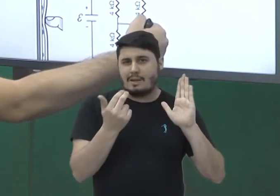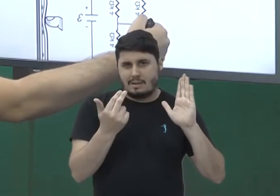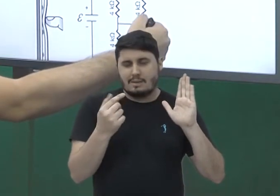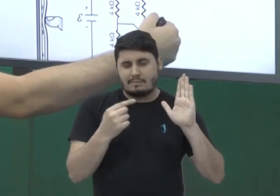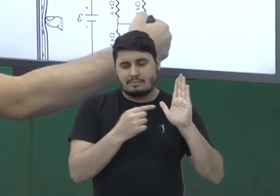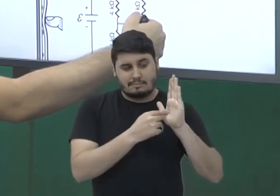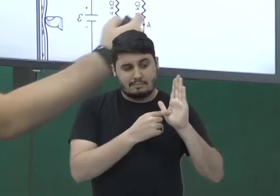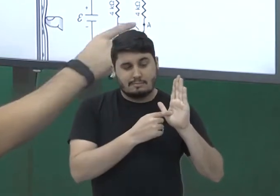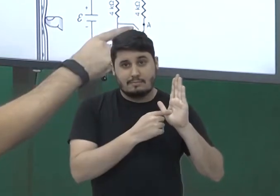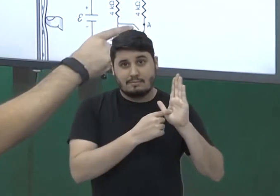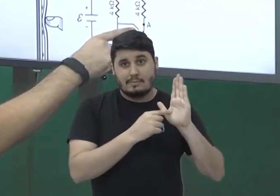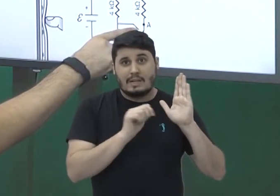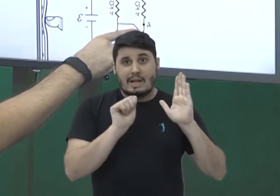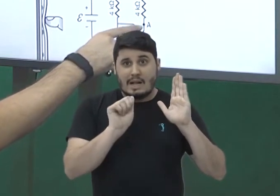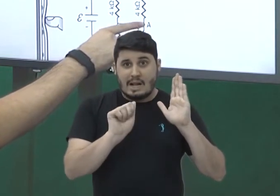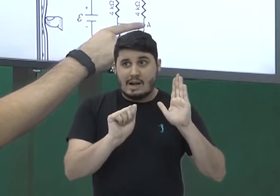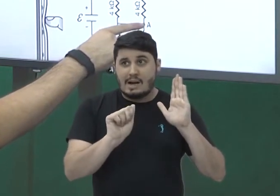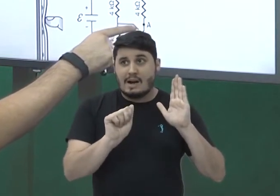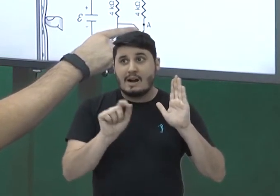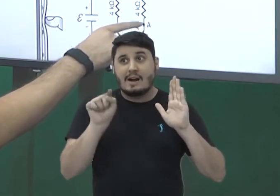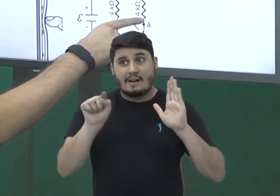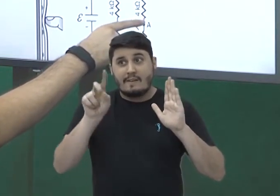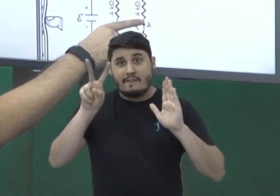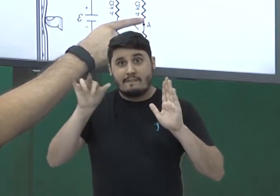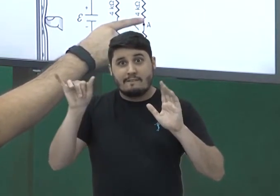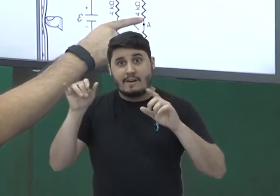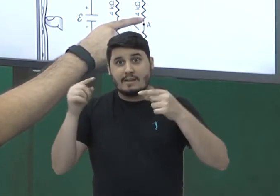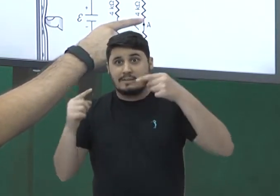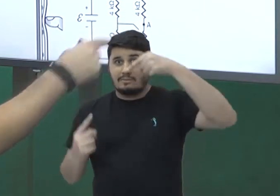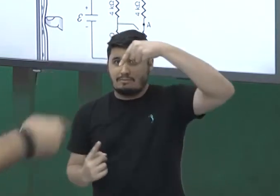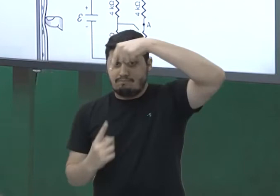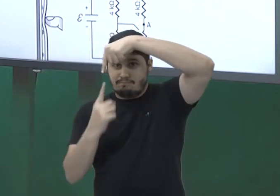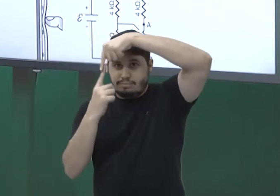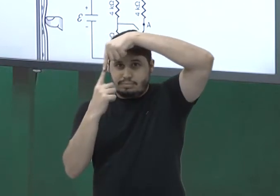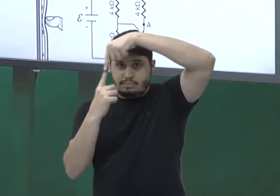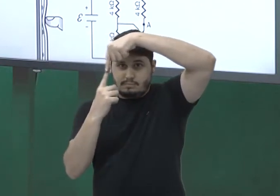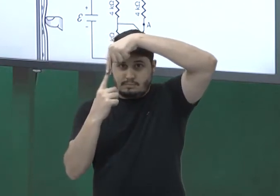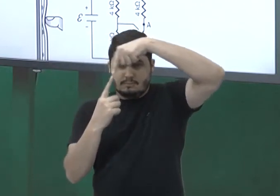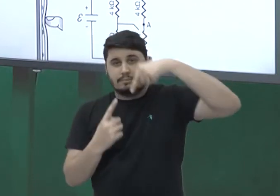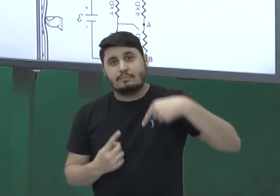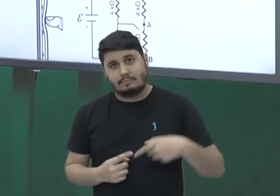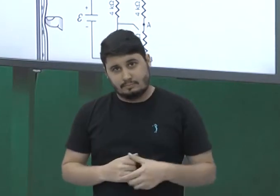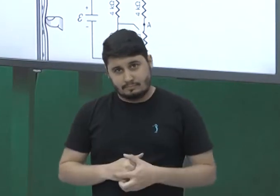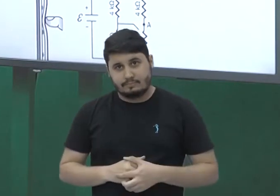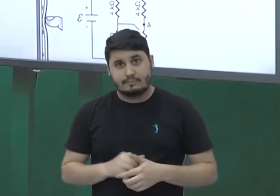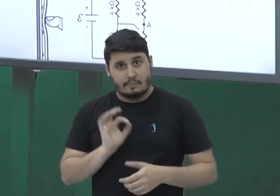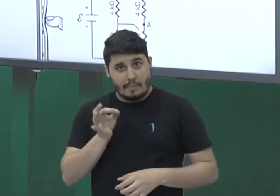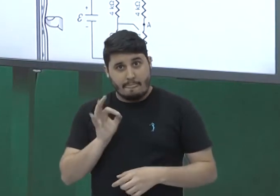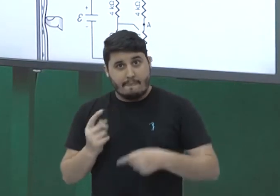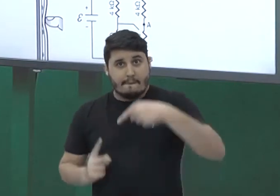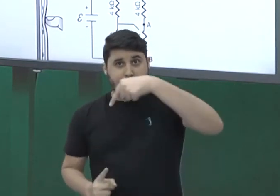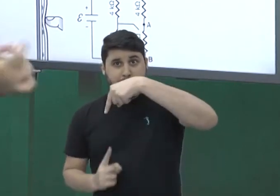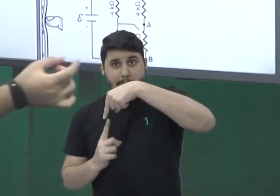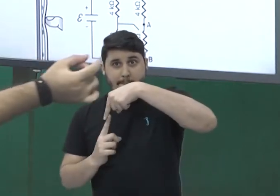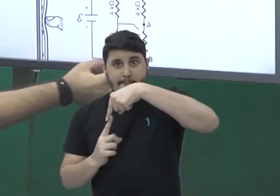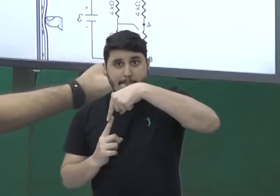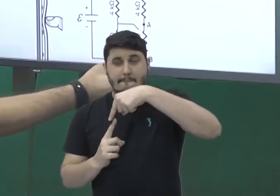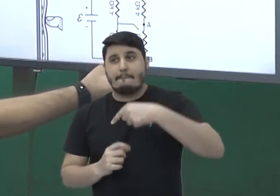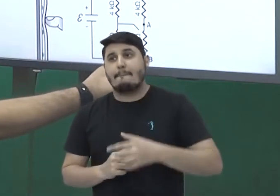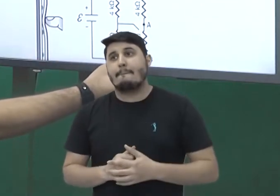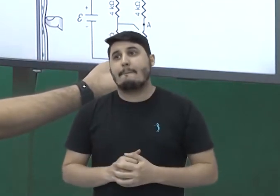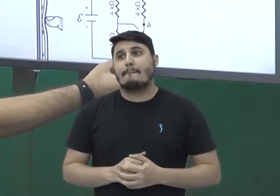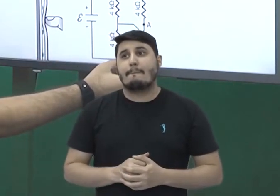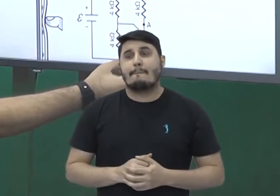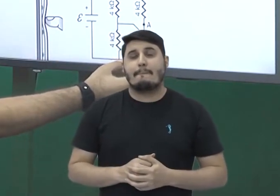aqui, pela tela, essa chave vai fechar, ela vai encostar aqui, certo? Ela vai encostar. Então essa chave